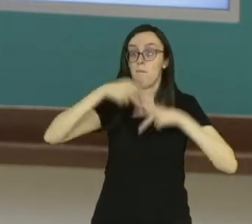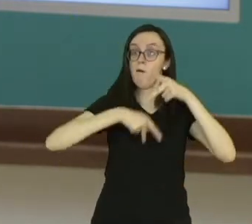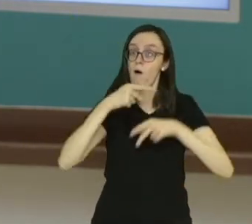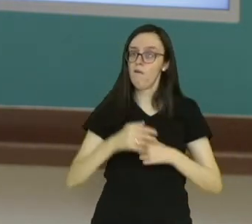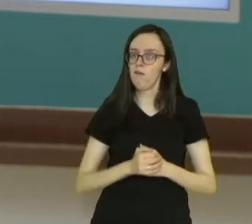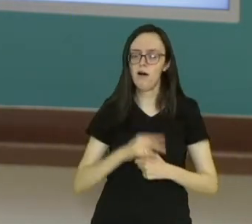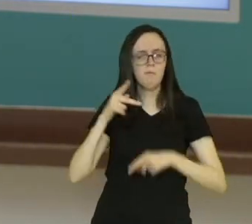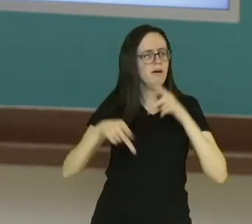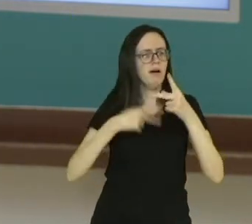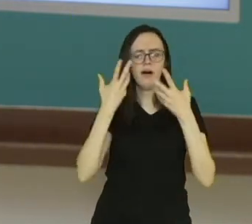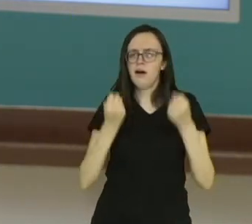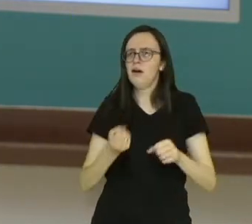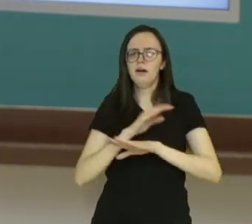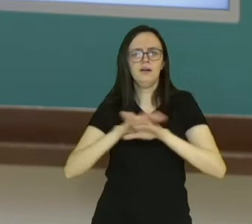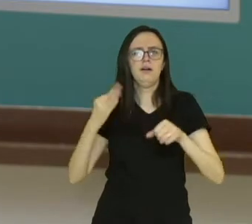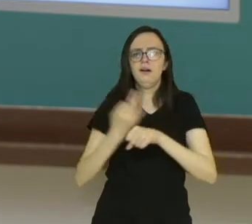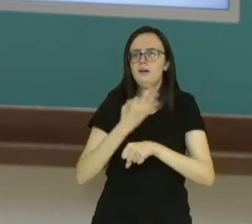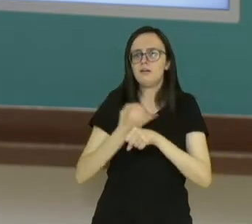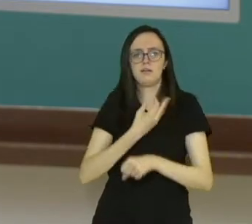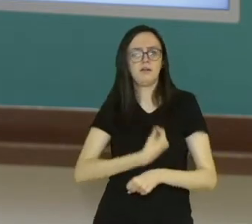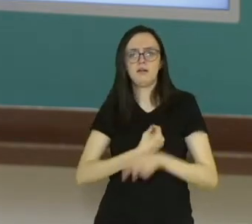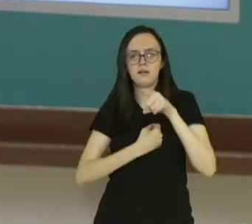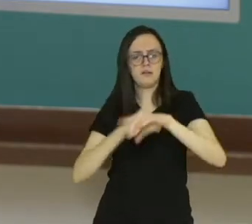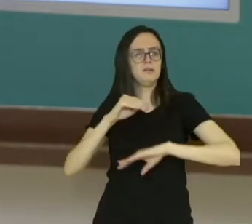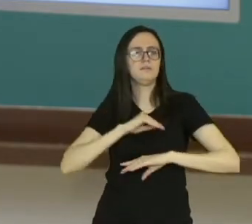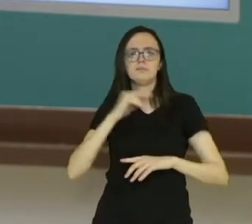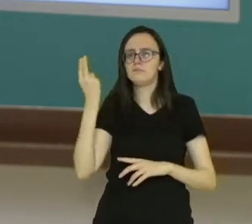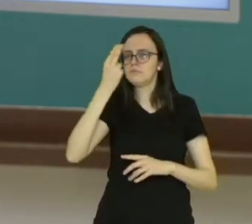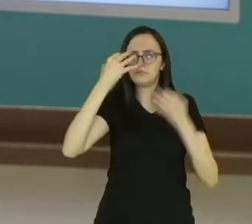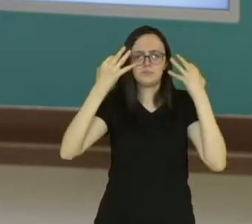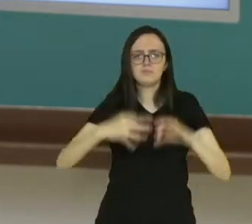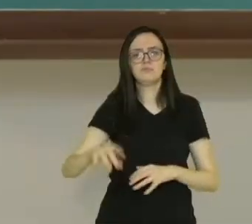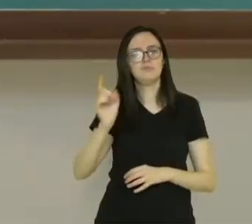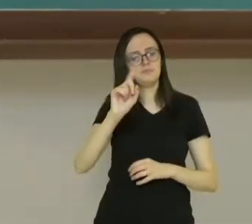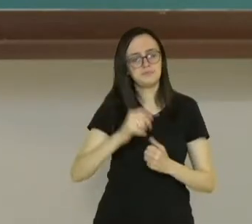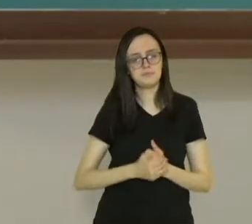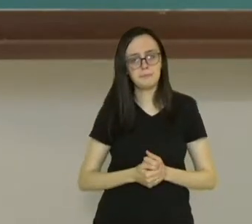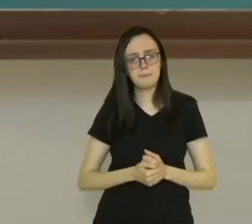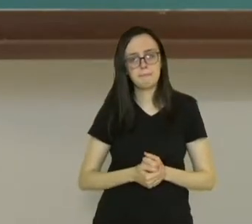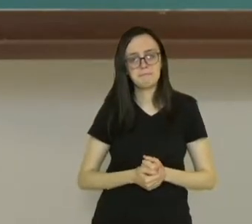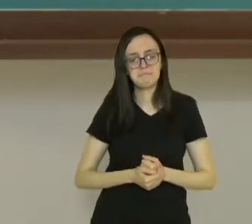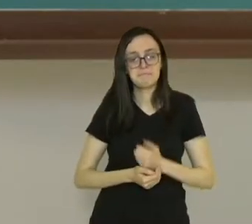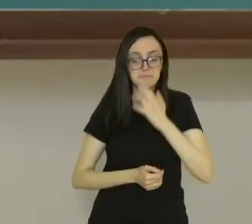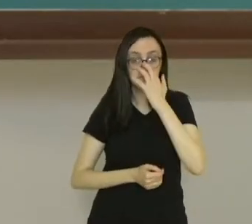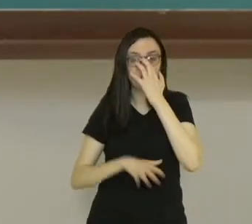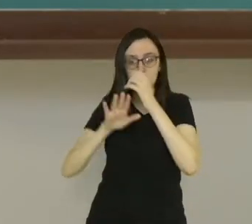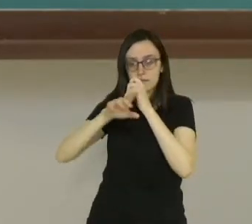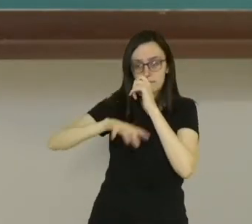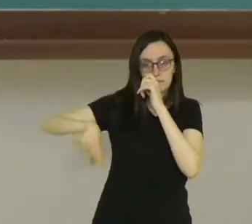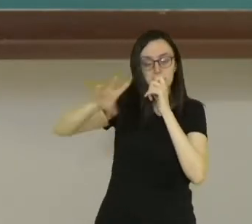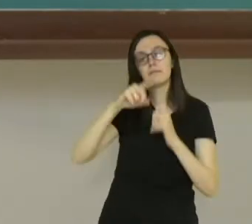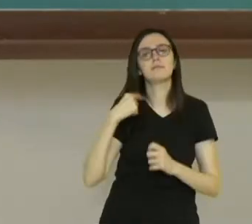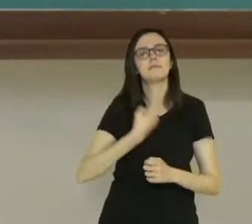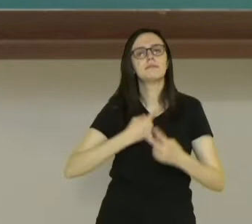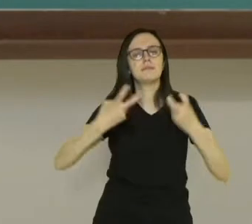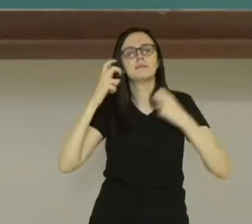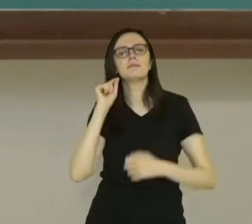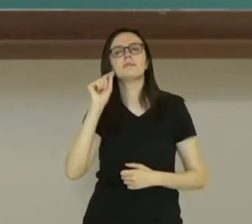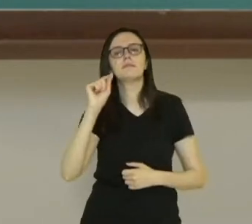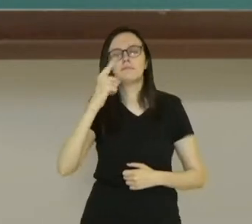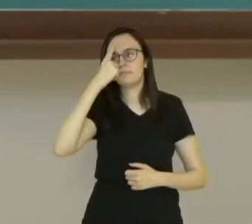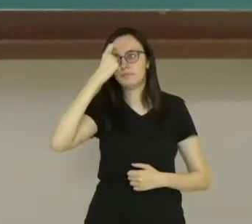povo não aguentava mais viver naquela situação de injustiça. E em meio a tudo isso, a gente vai ver que